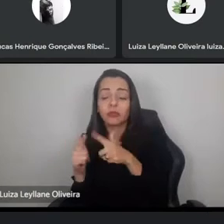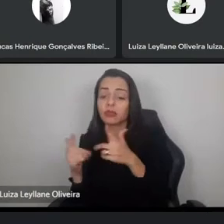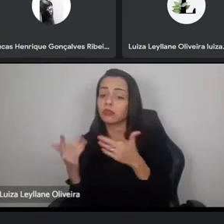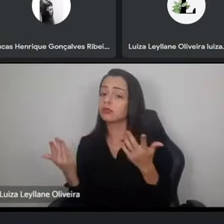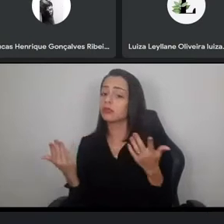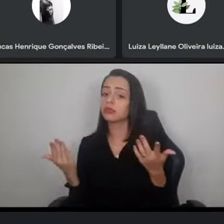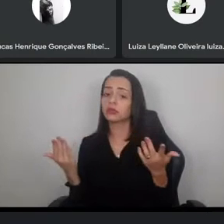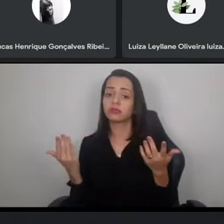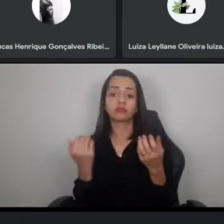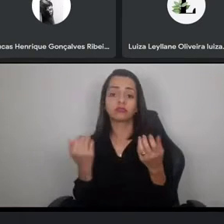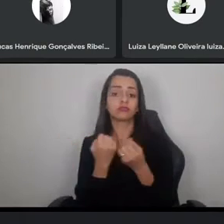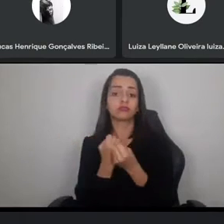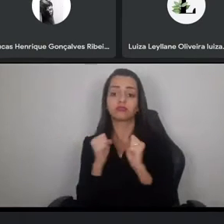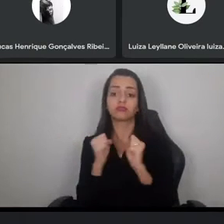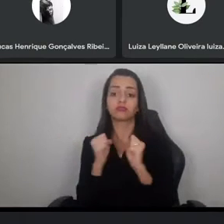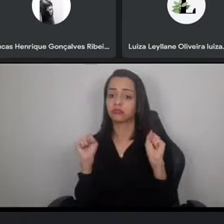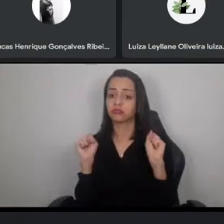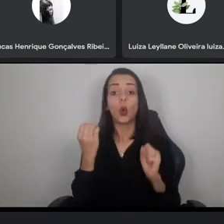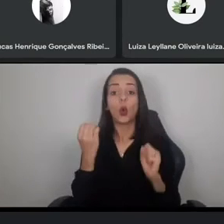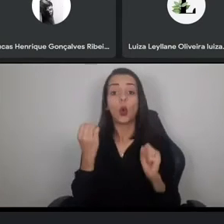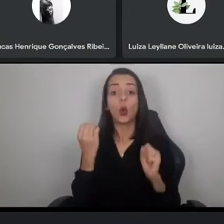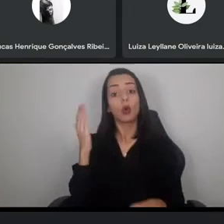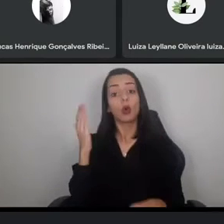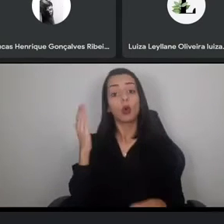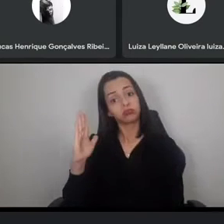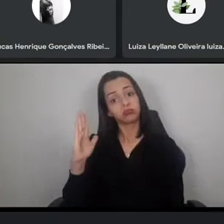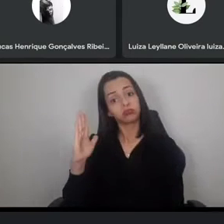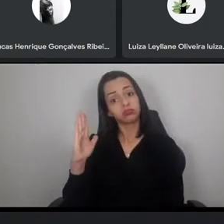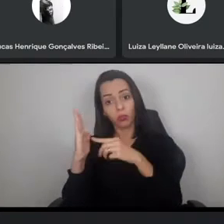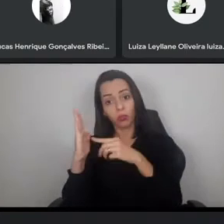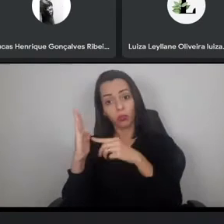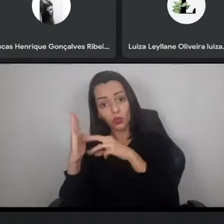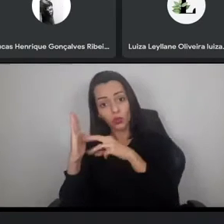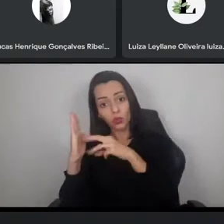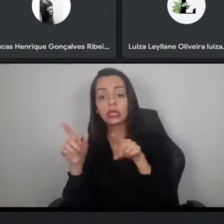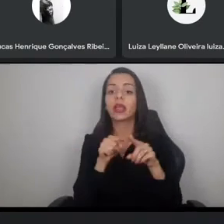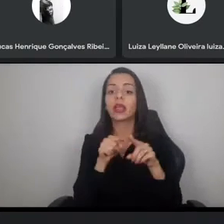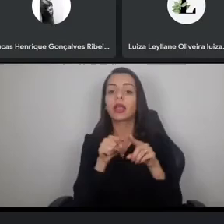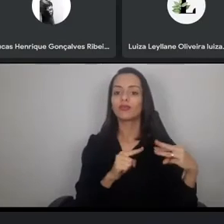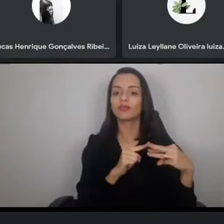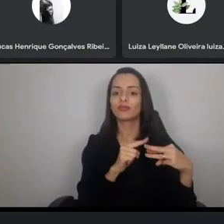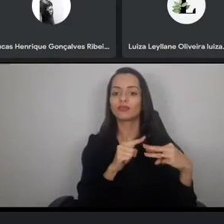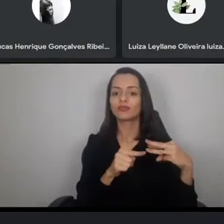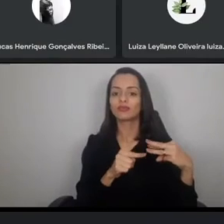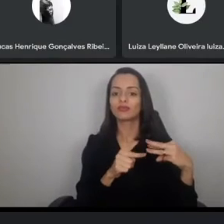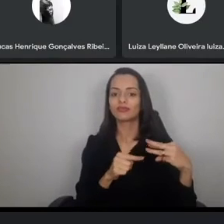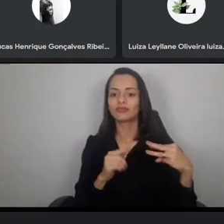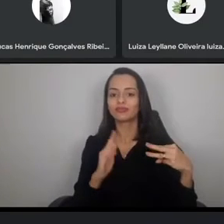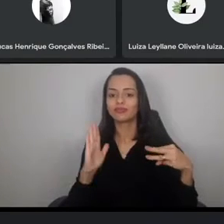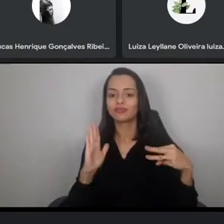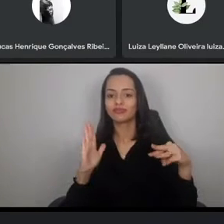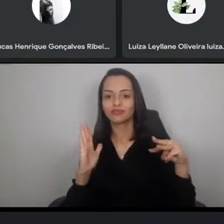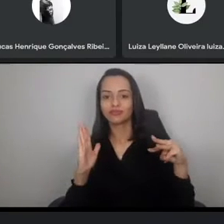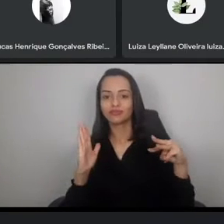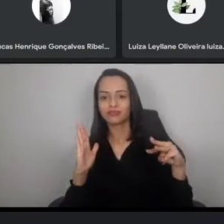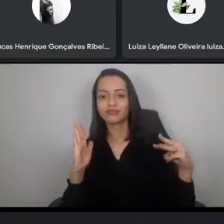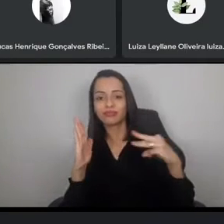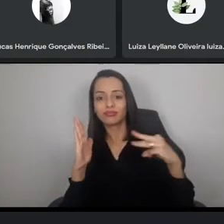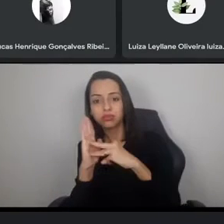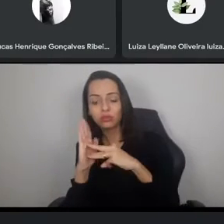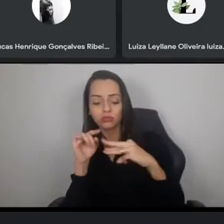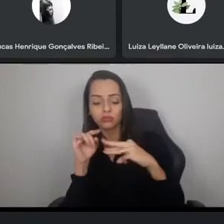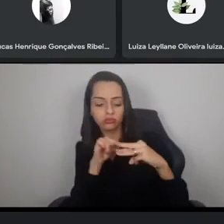plugs avariados, para que não venha acontecer o quê? Curto-circuito e, por consequência, provocar um